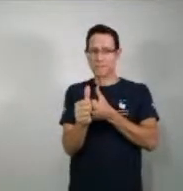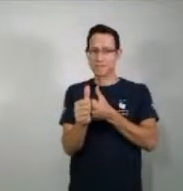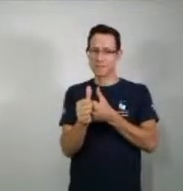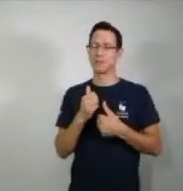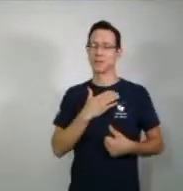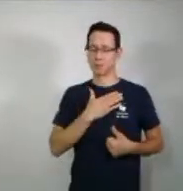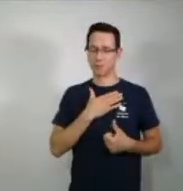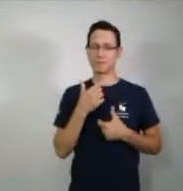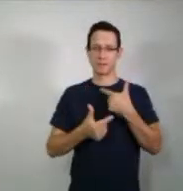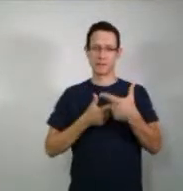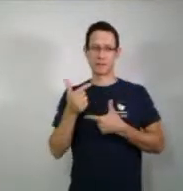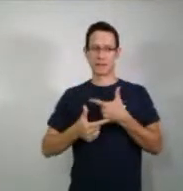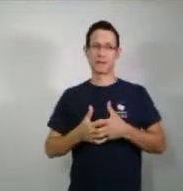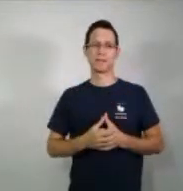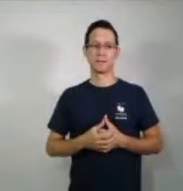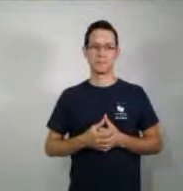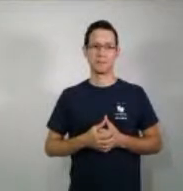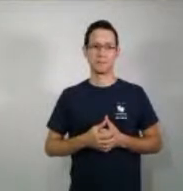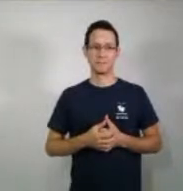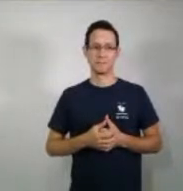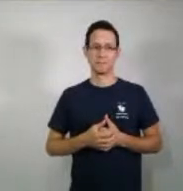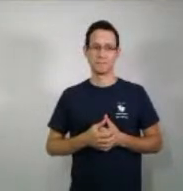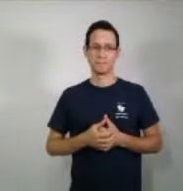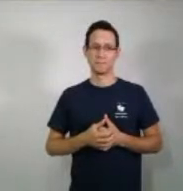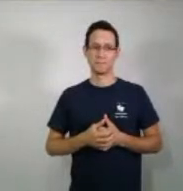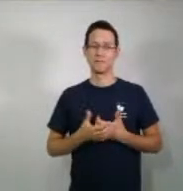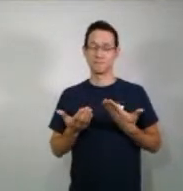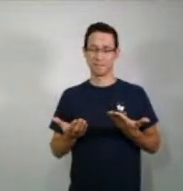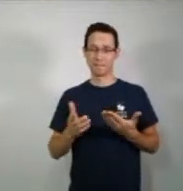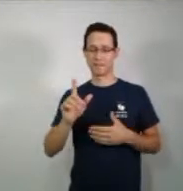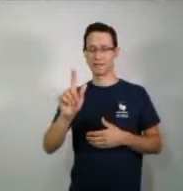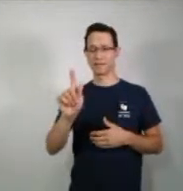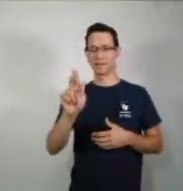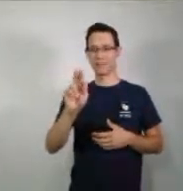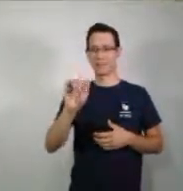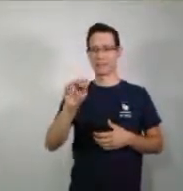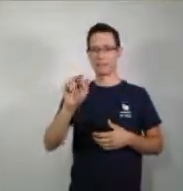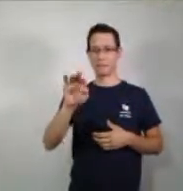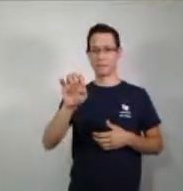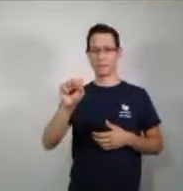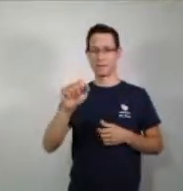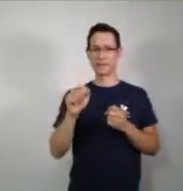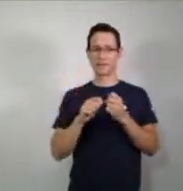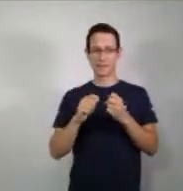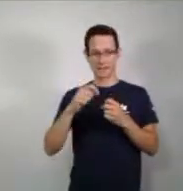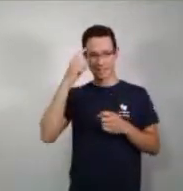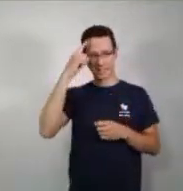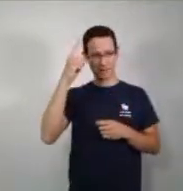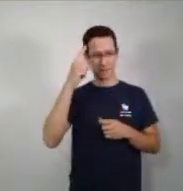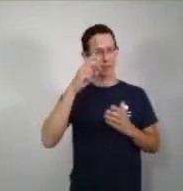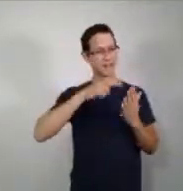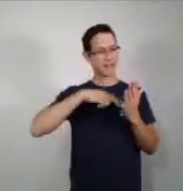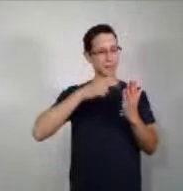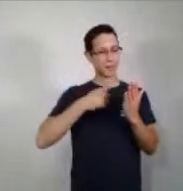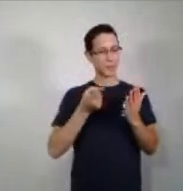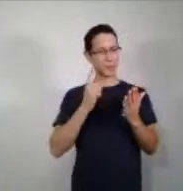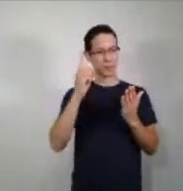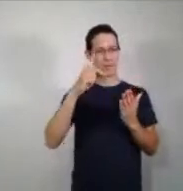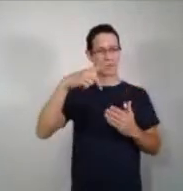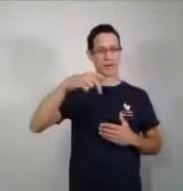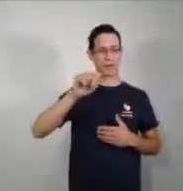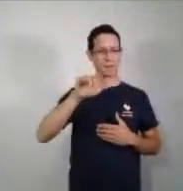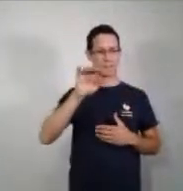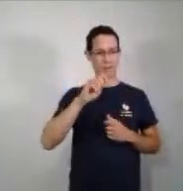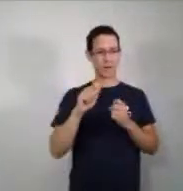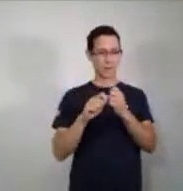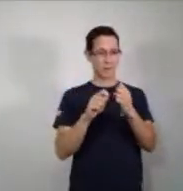trabalho. E o destaque que o Guimarães fez uma vez para a leitura única que Paulo Rony fazia da obra